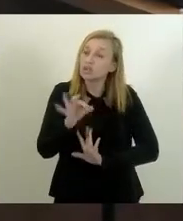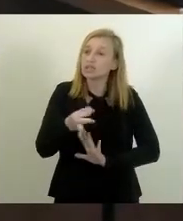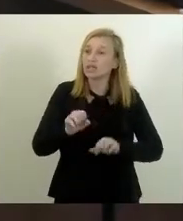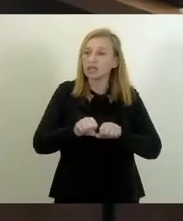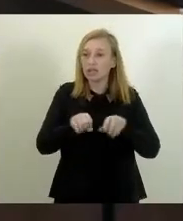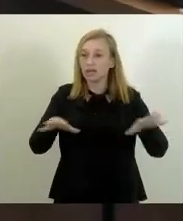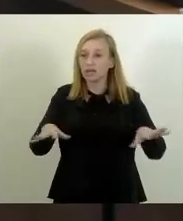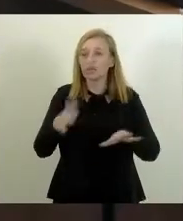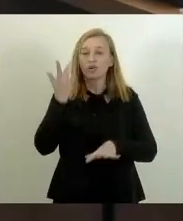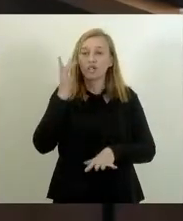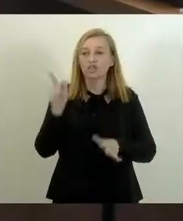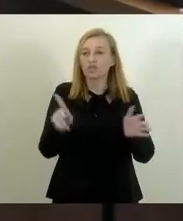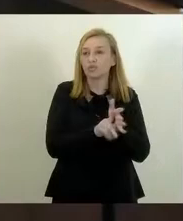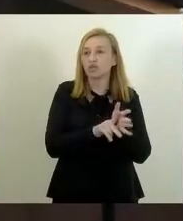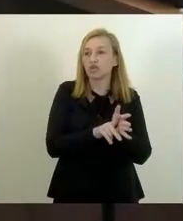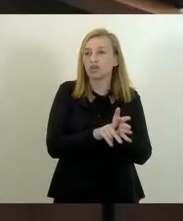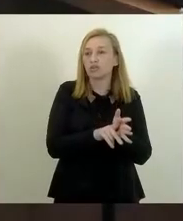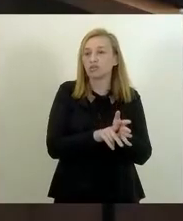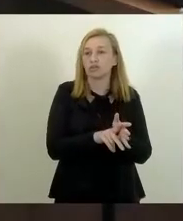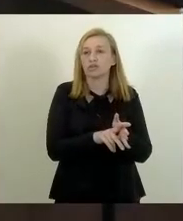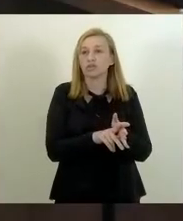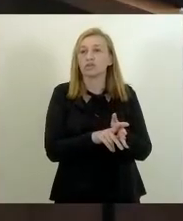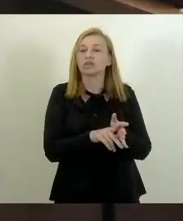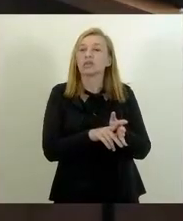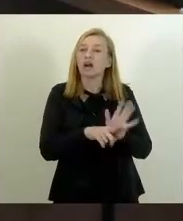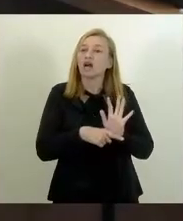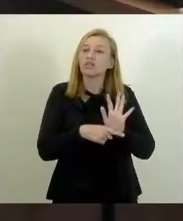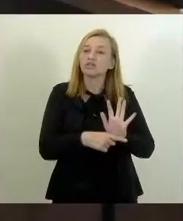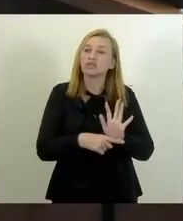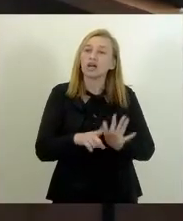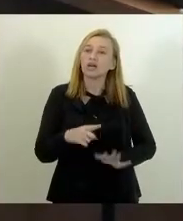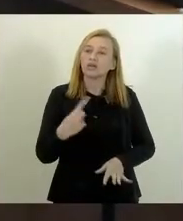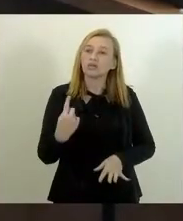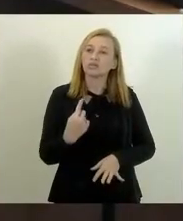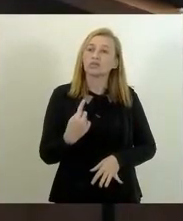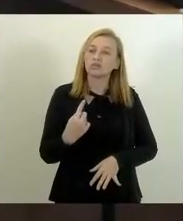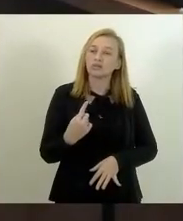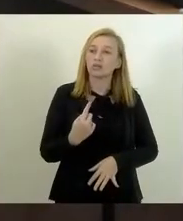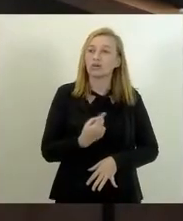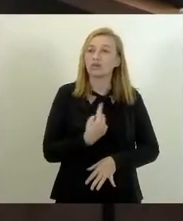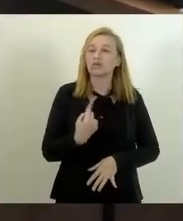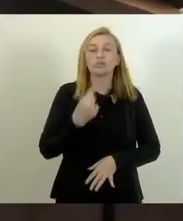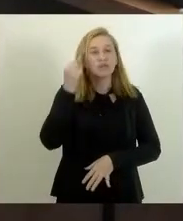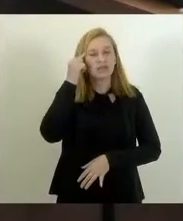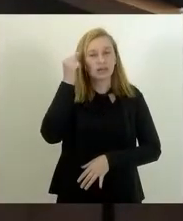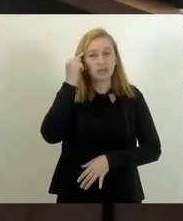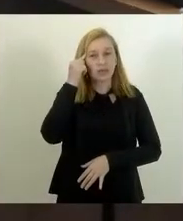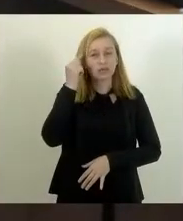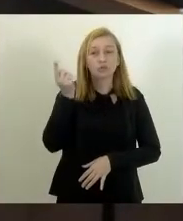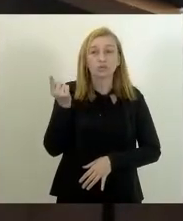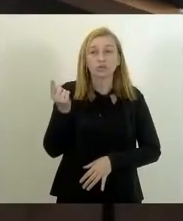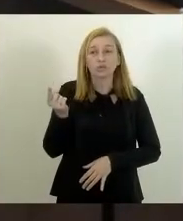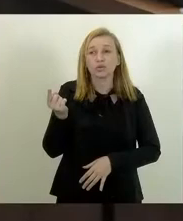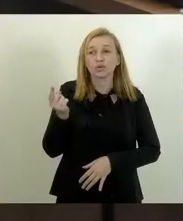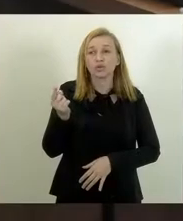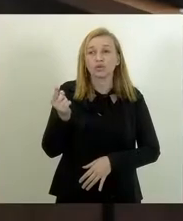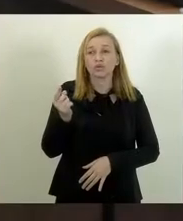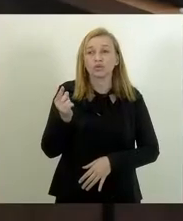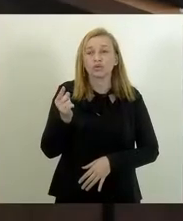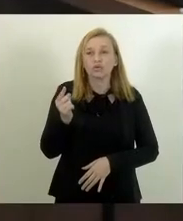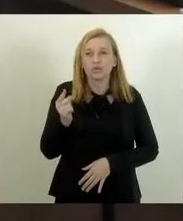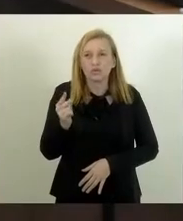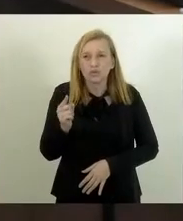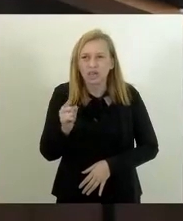acho que esses projetos, eles minimamente tentam trazer ao nosso calendário do hoje uma reflexão sobre períodos